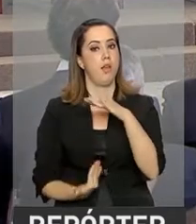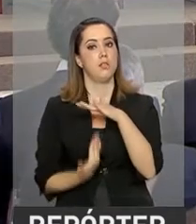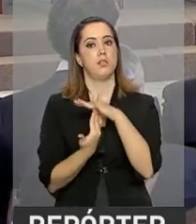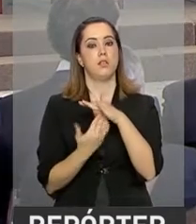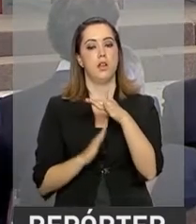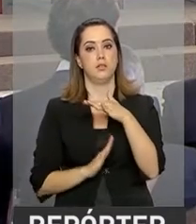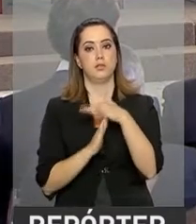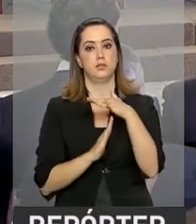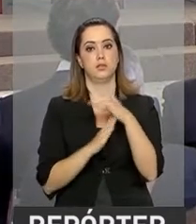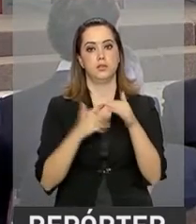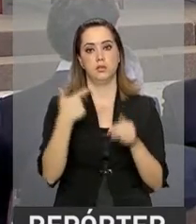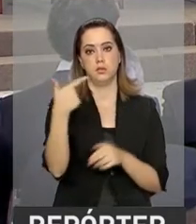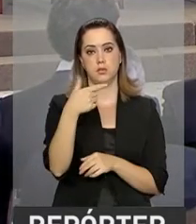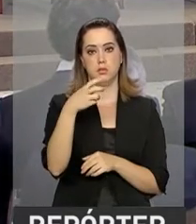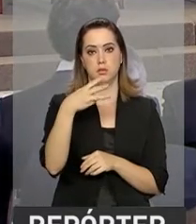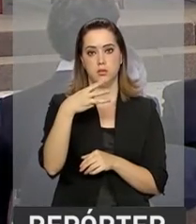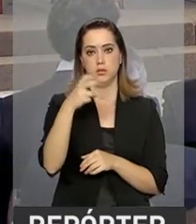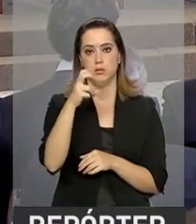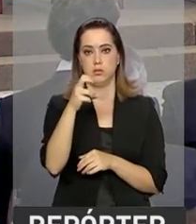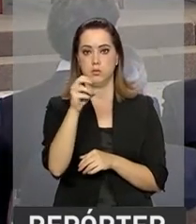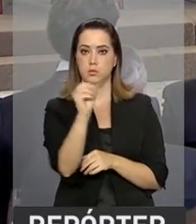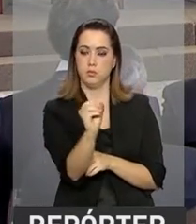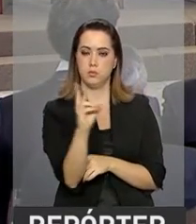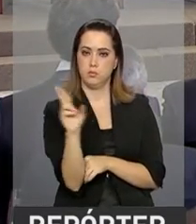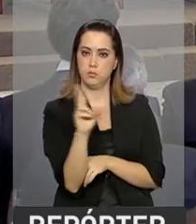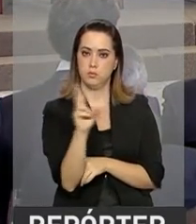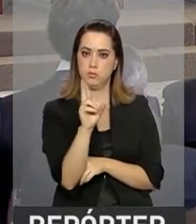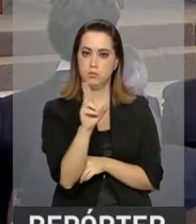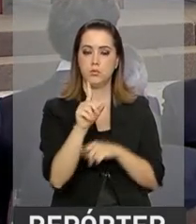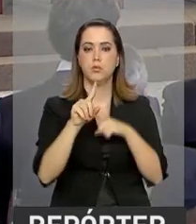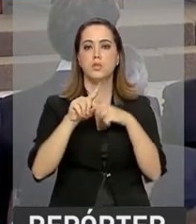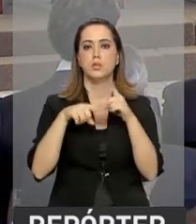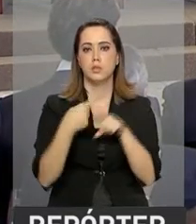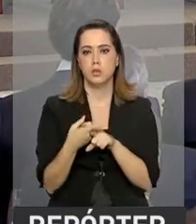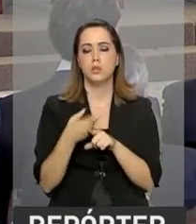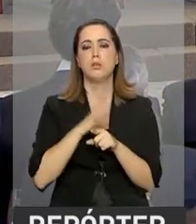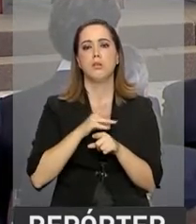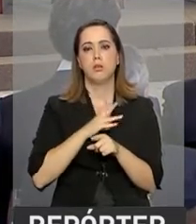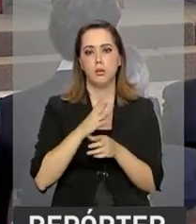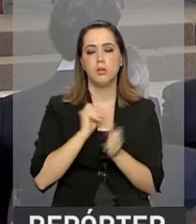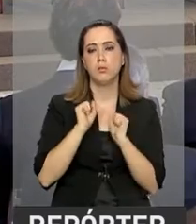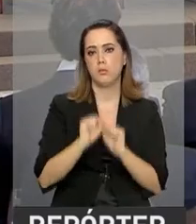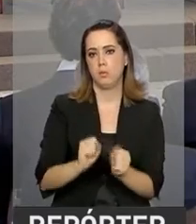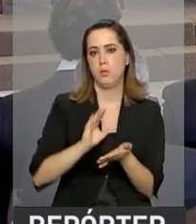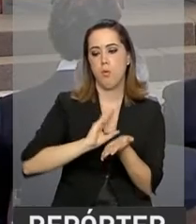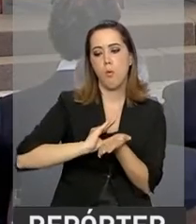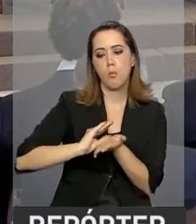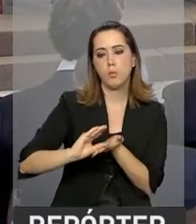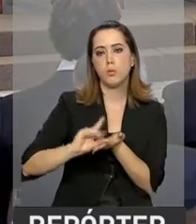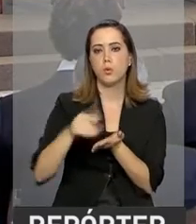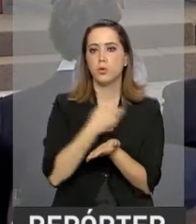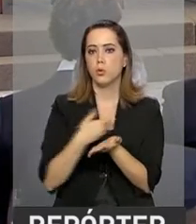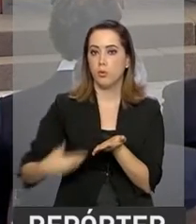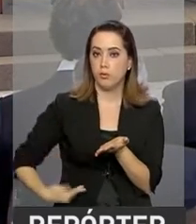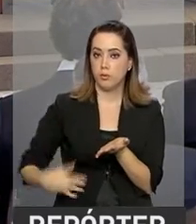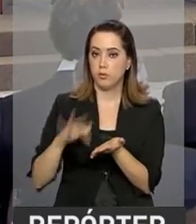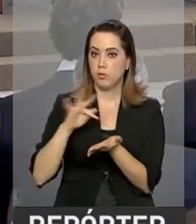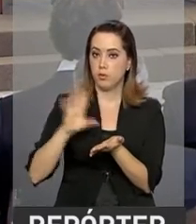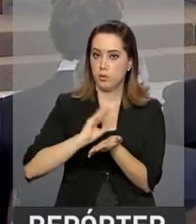2350 reais e haverá a possibilidade de subsídio e chegar a até